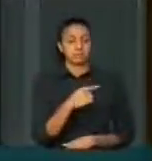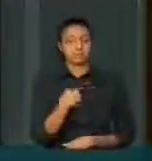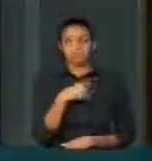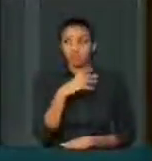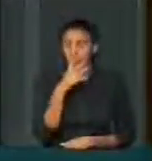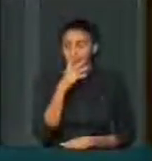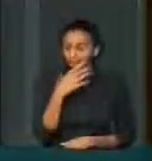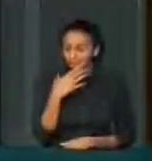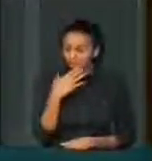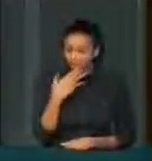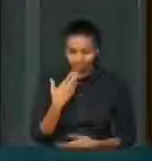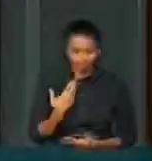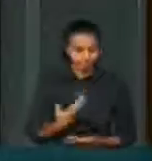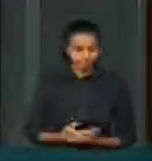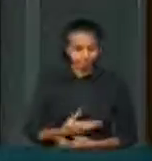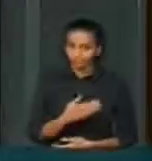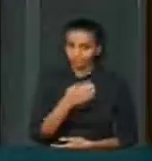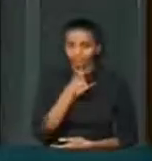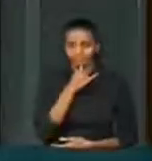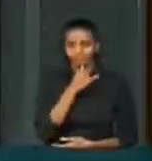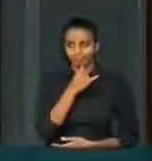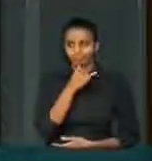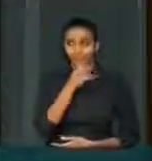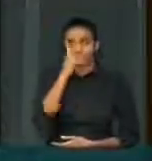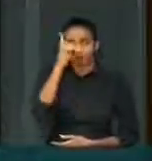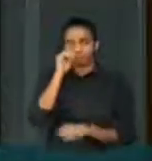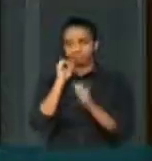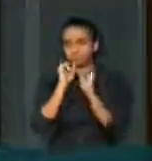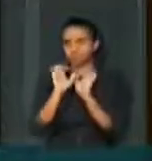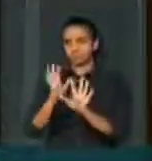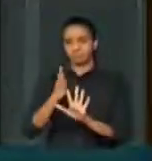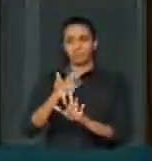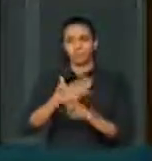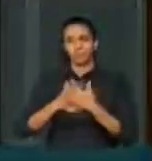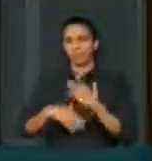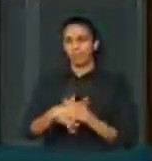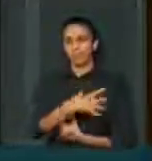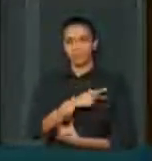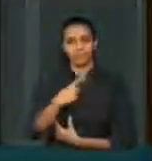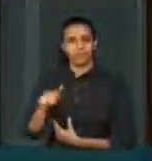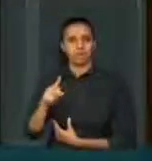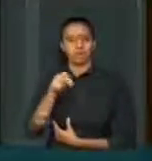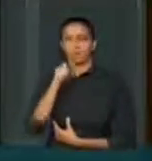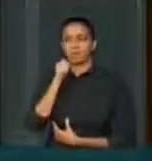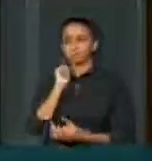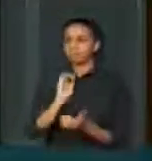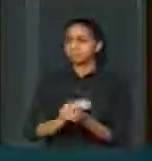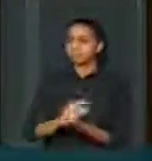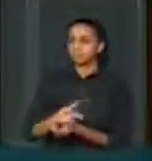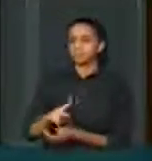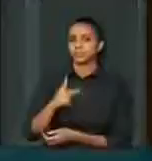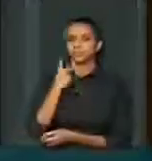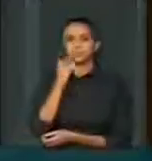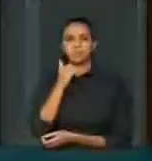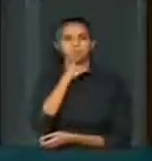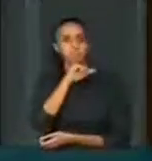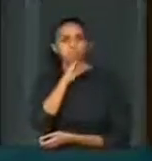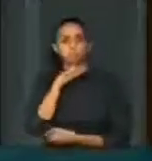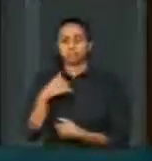muito triste, e que Deus dê conforto às suas filhas, à sua esposa, a seus pais,